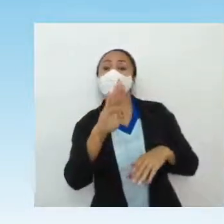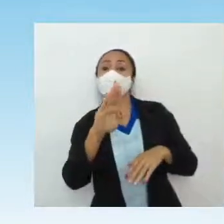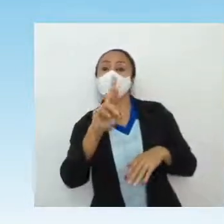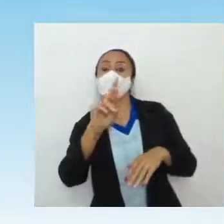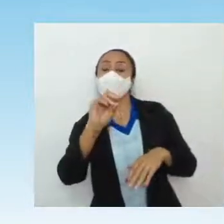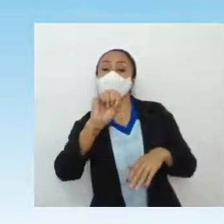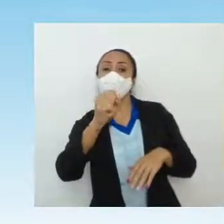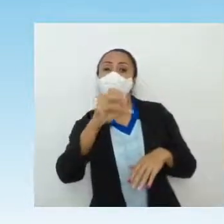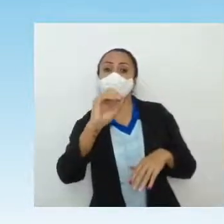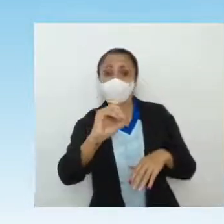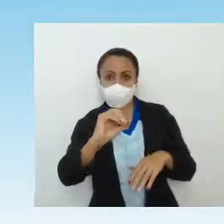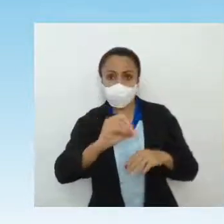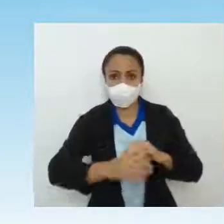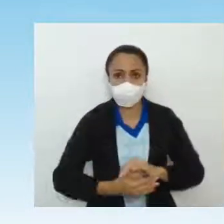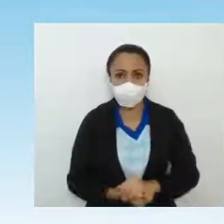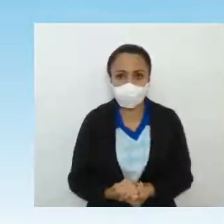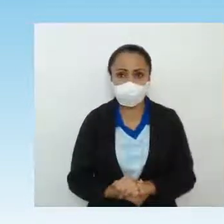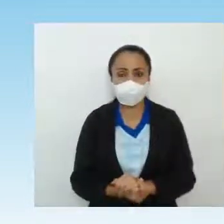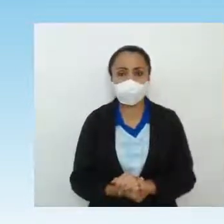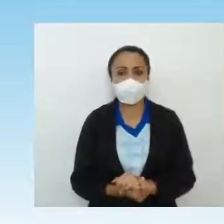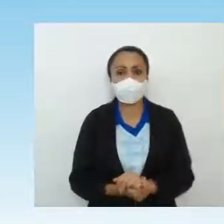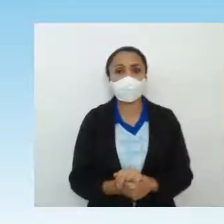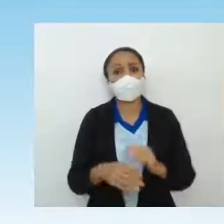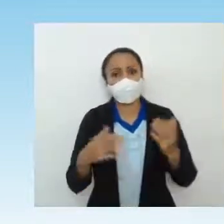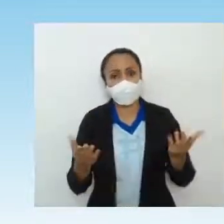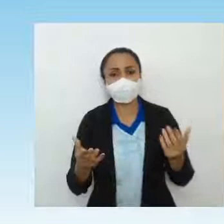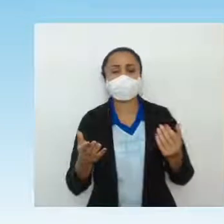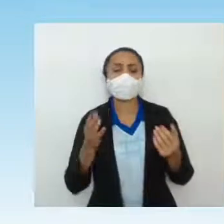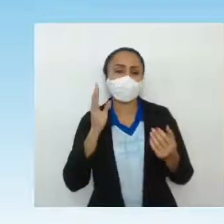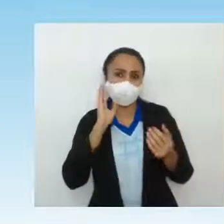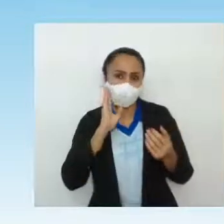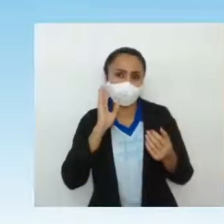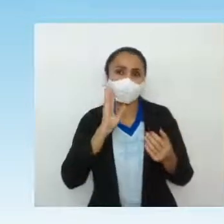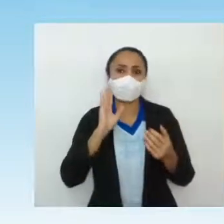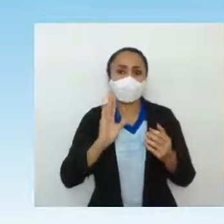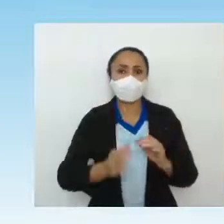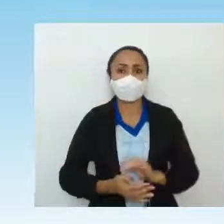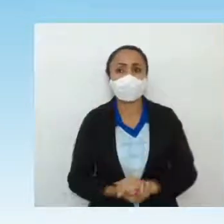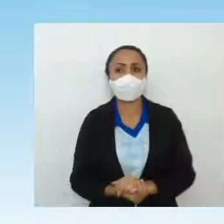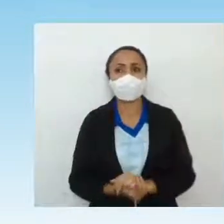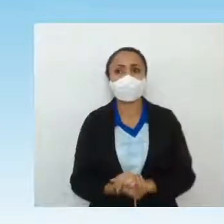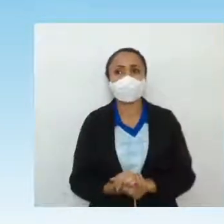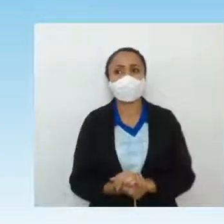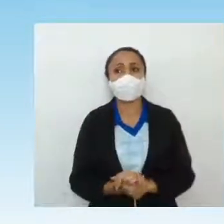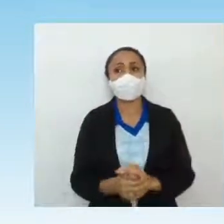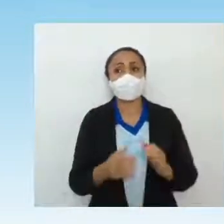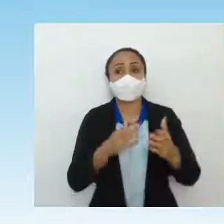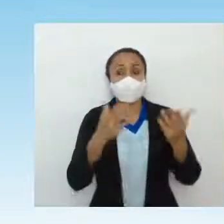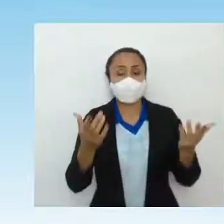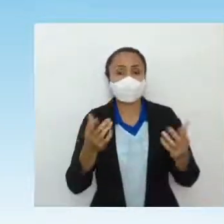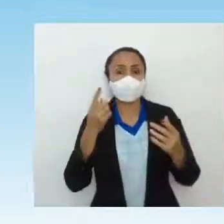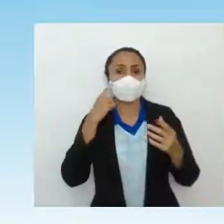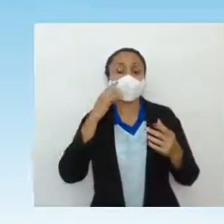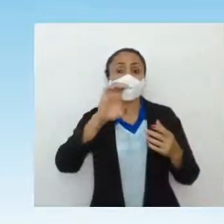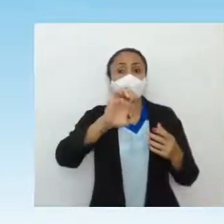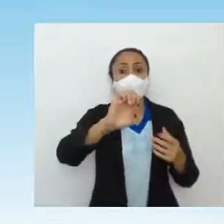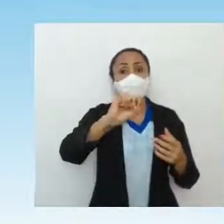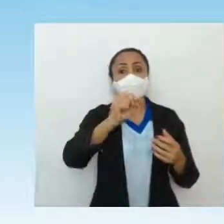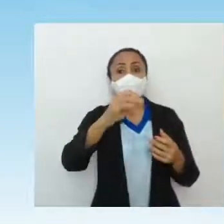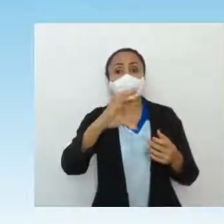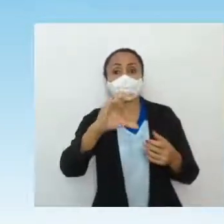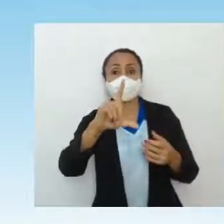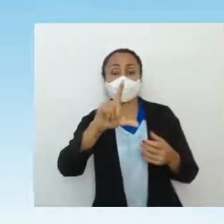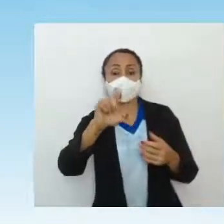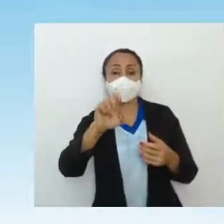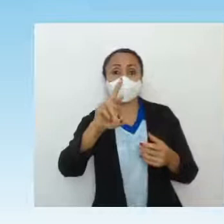de esclerótica. Olha que nome legal e bonitinho, né? Bom, na esclerótica estão